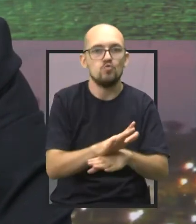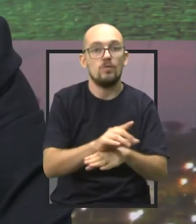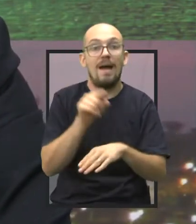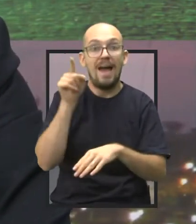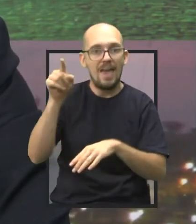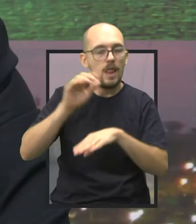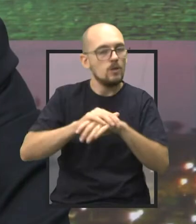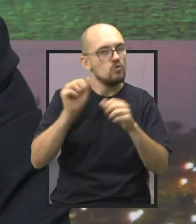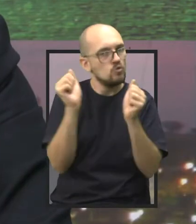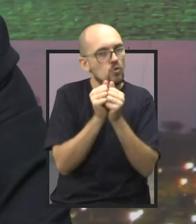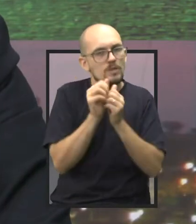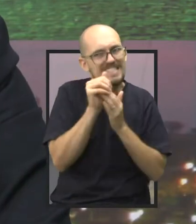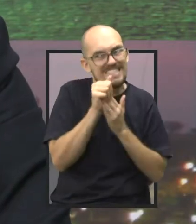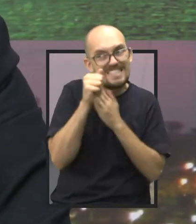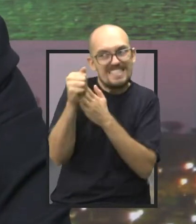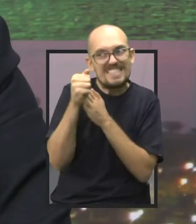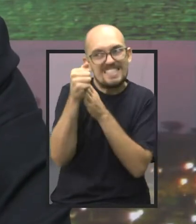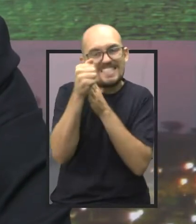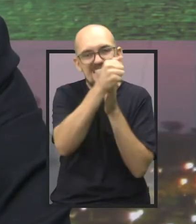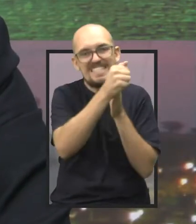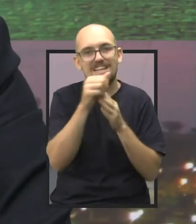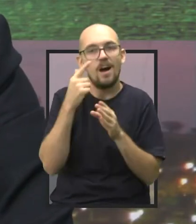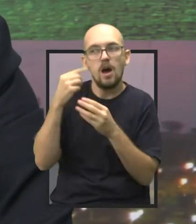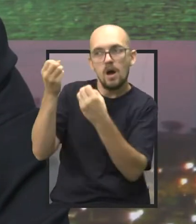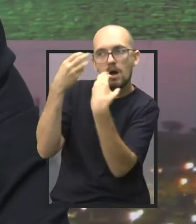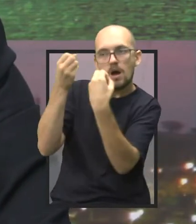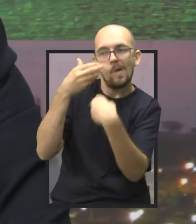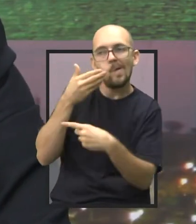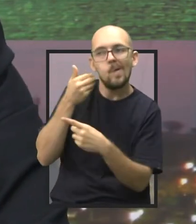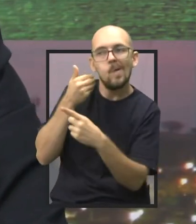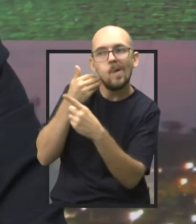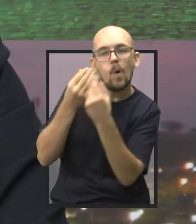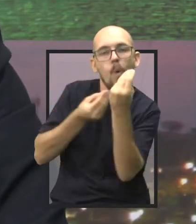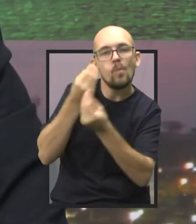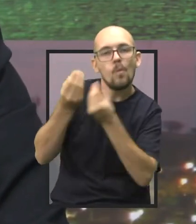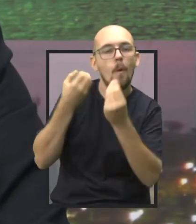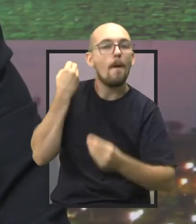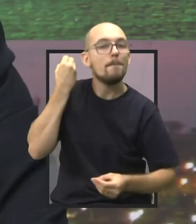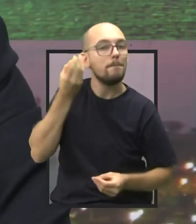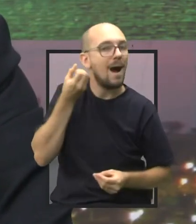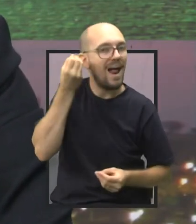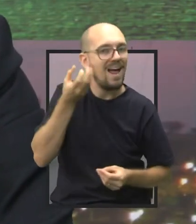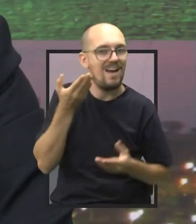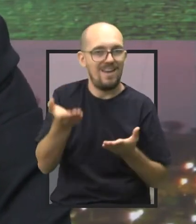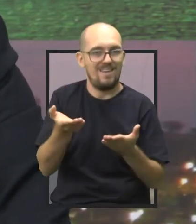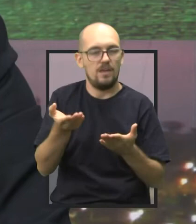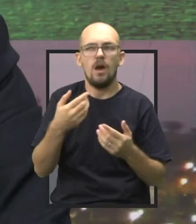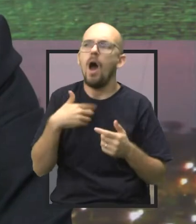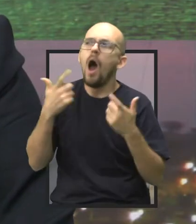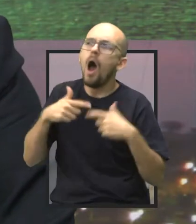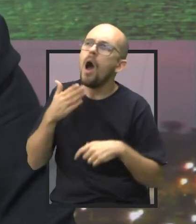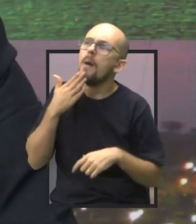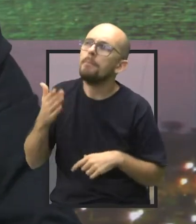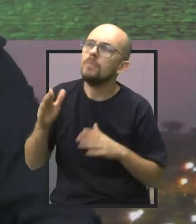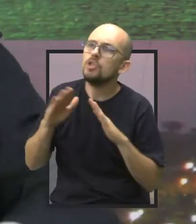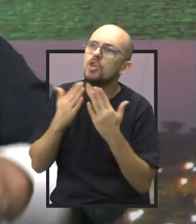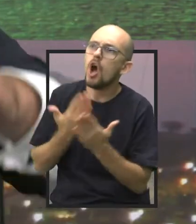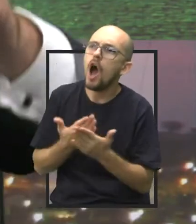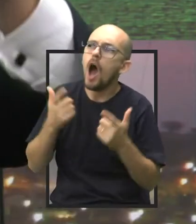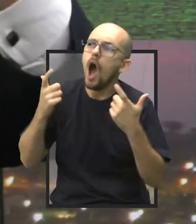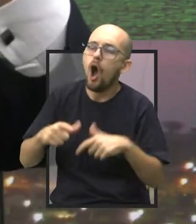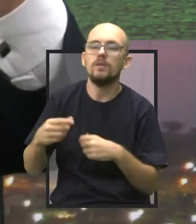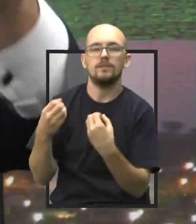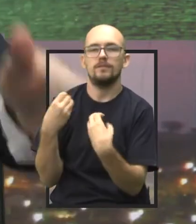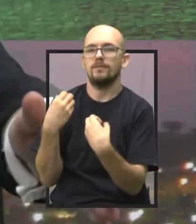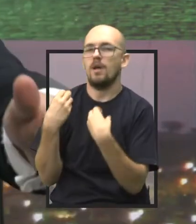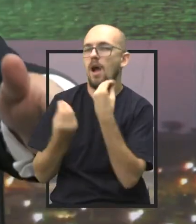nos ministérios para a gente aprender como é que funciona, aonde que eu vou pedir a escola, aonde que eu